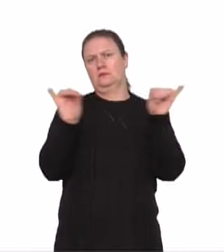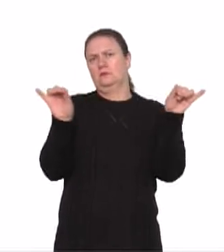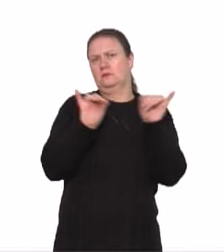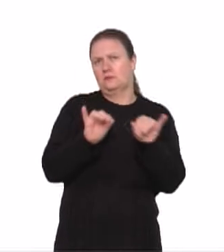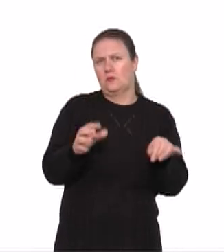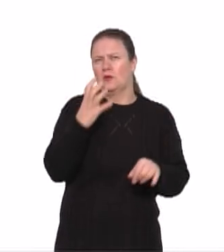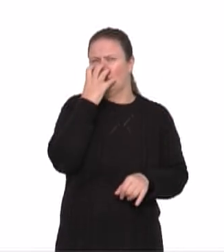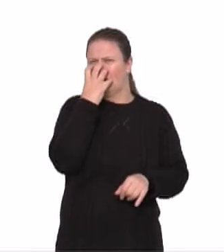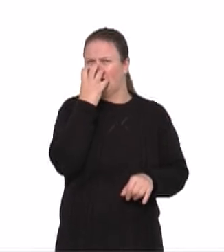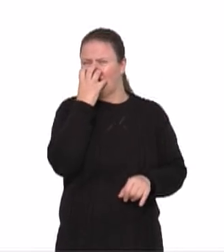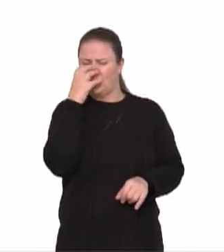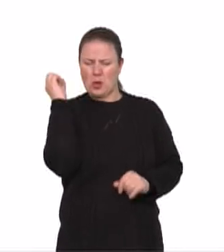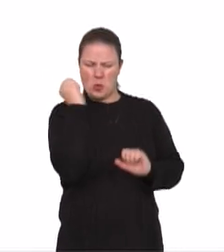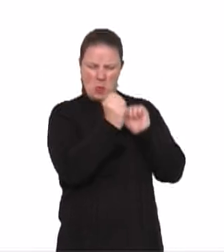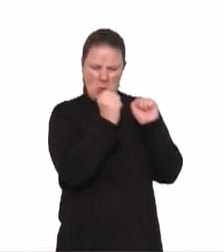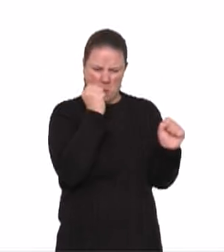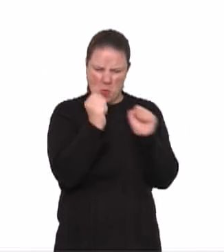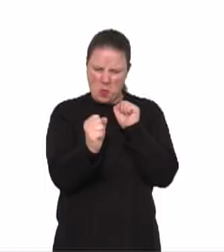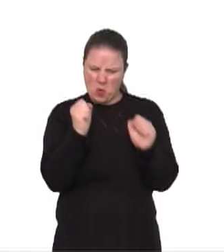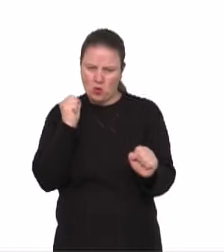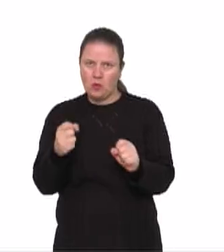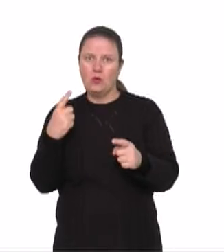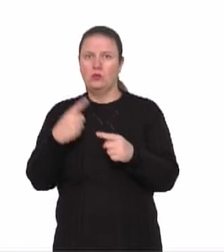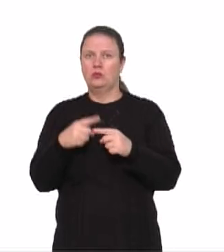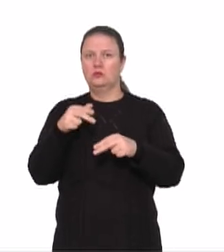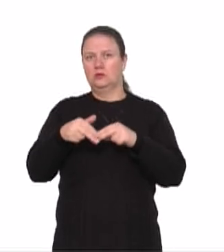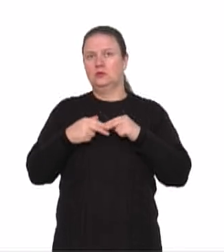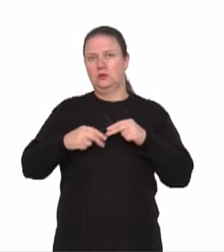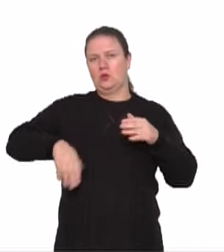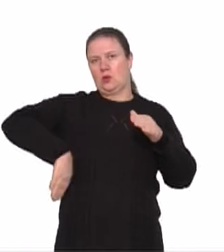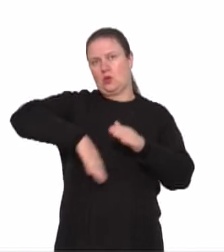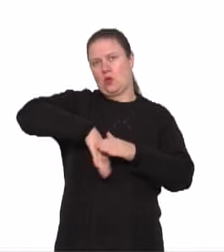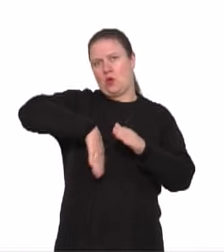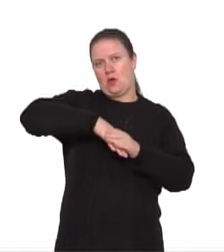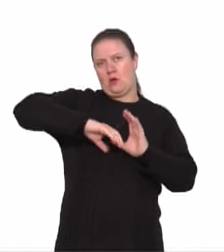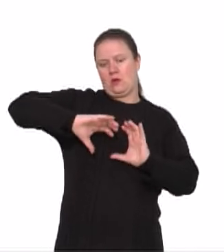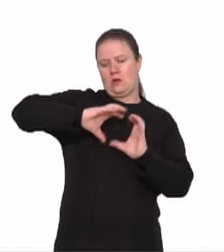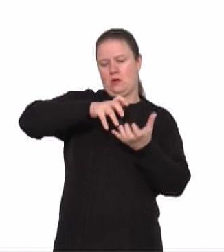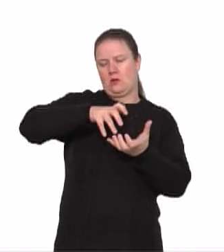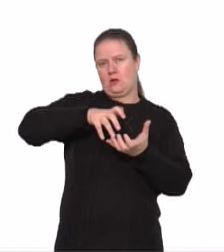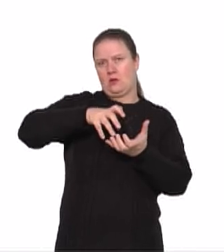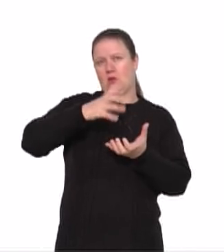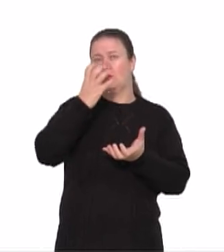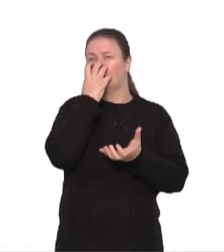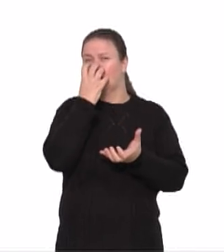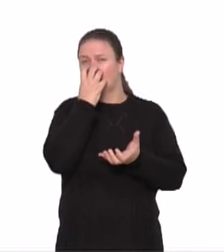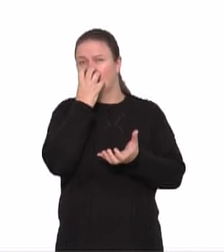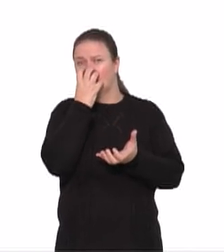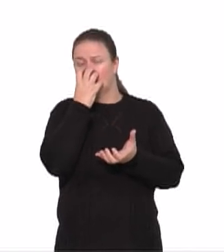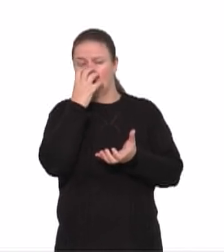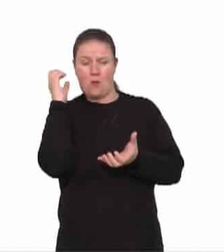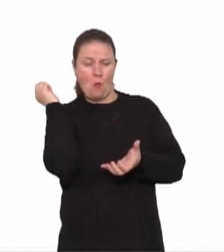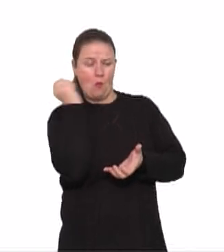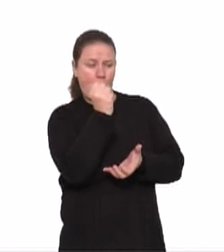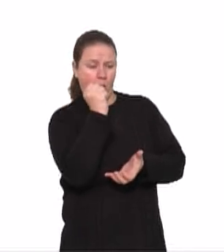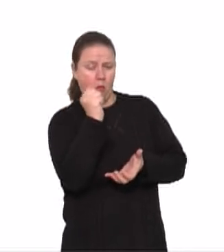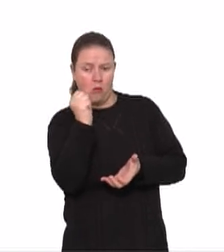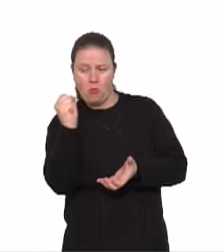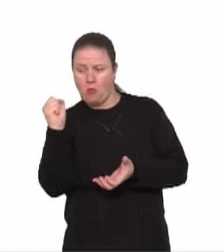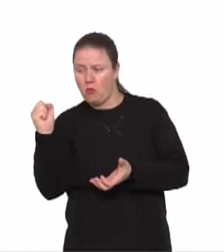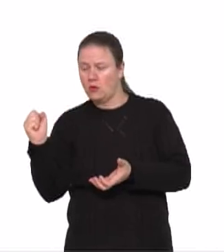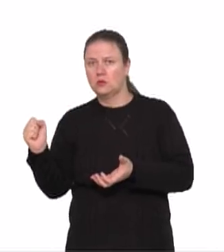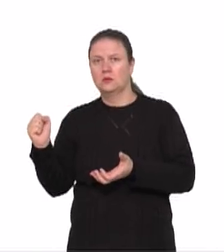cães sendo assassinados na Rússia em função da Copa. Né? Ali eram os cães que estavam sofrendo, né? Uma ação das